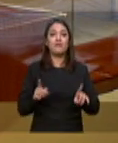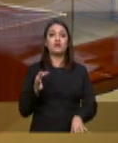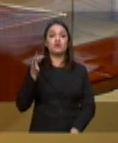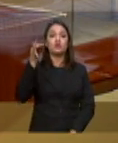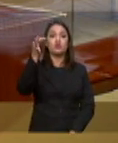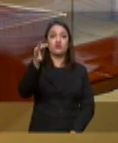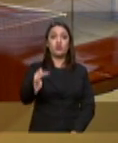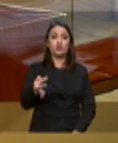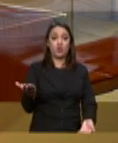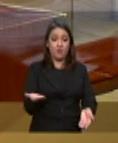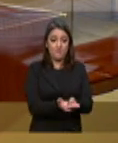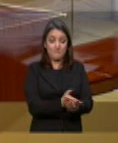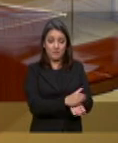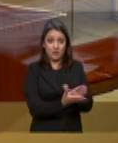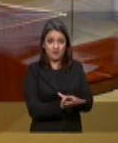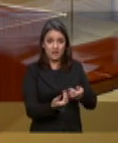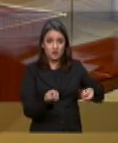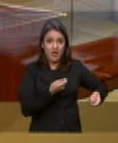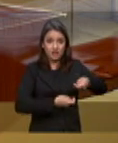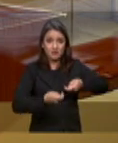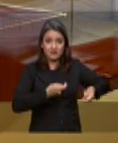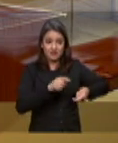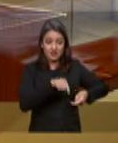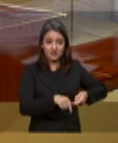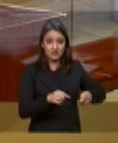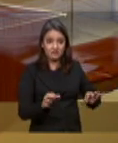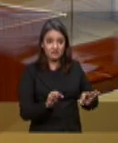o processo administrativo